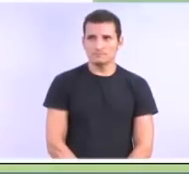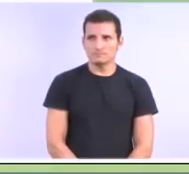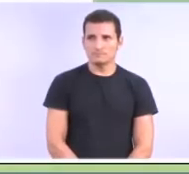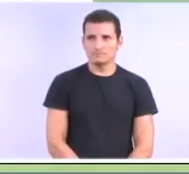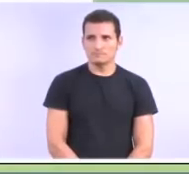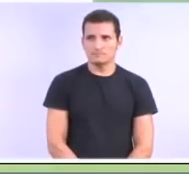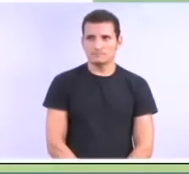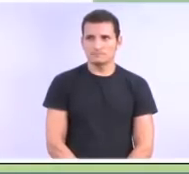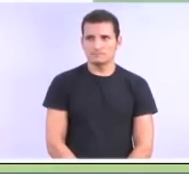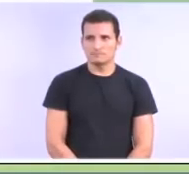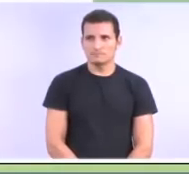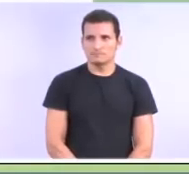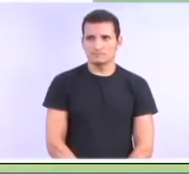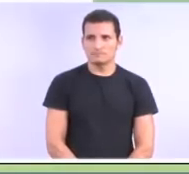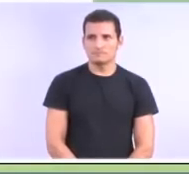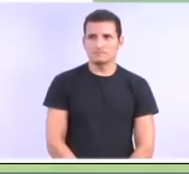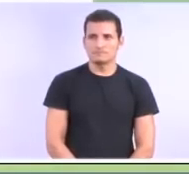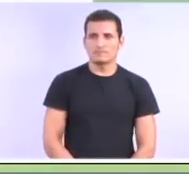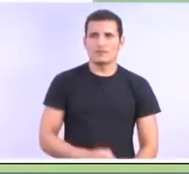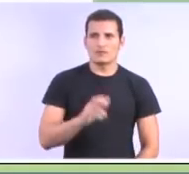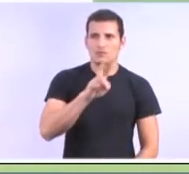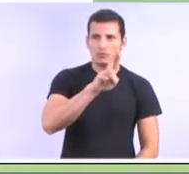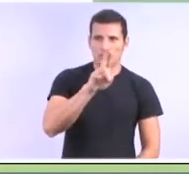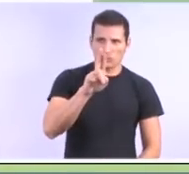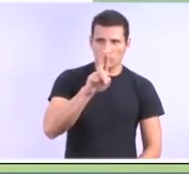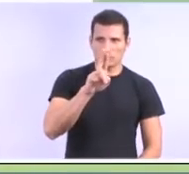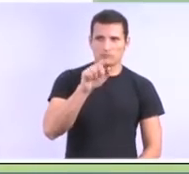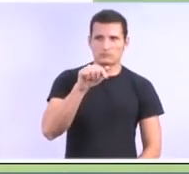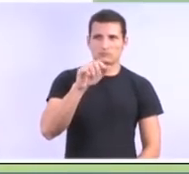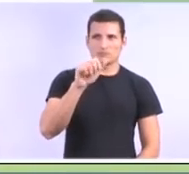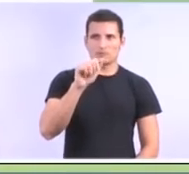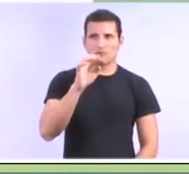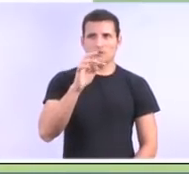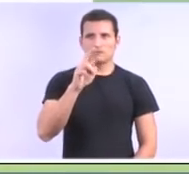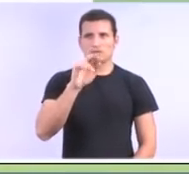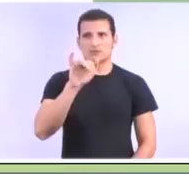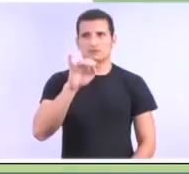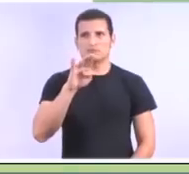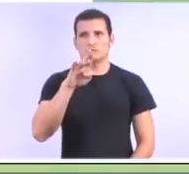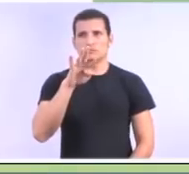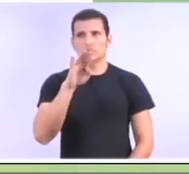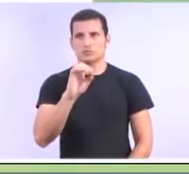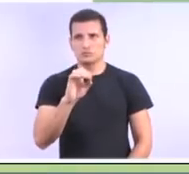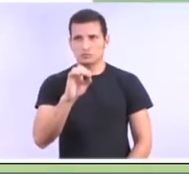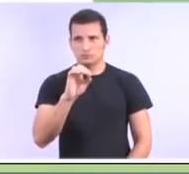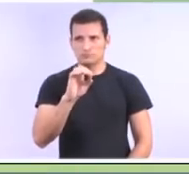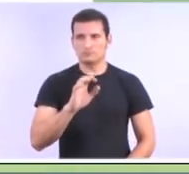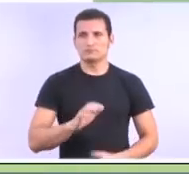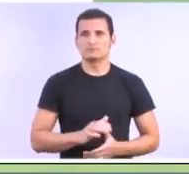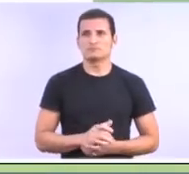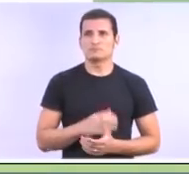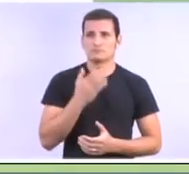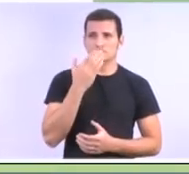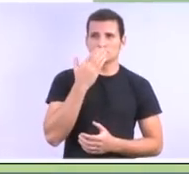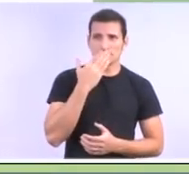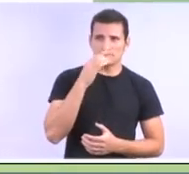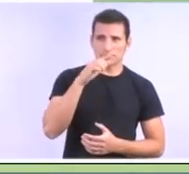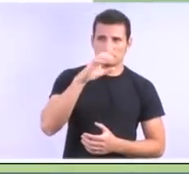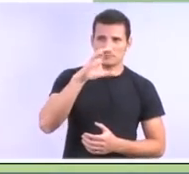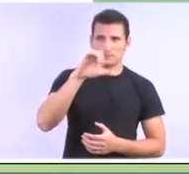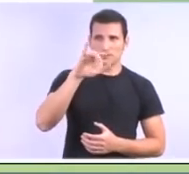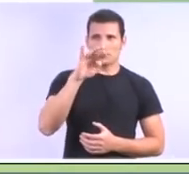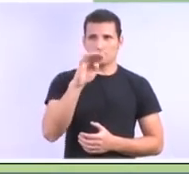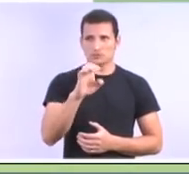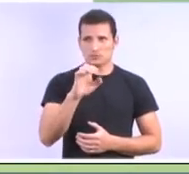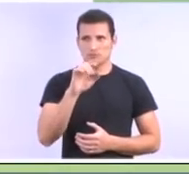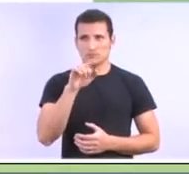Nome é um atributo, é uma característica do objeto ABC que é do tipo cliente. Esse nome é uma variável,